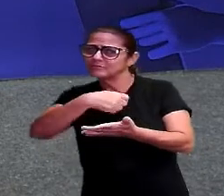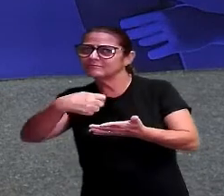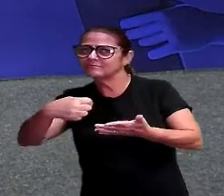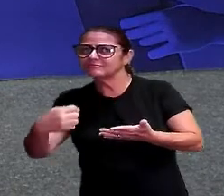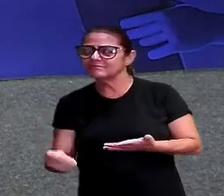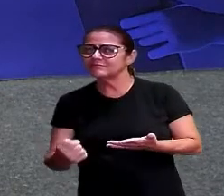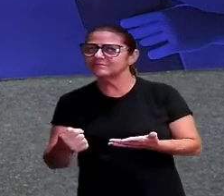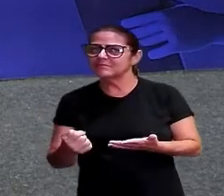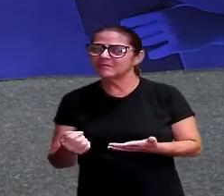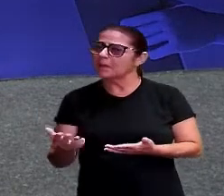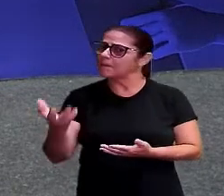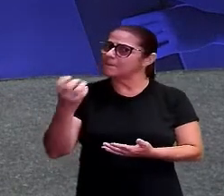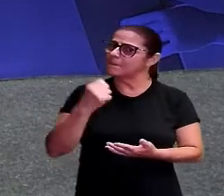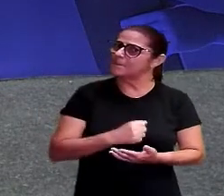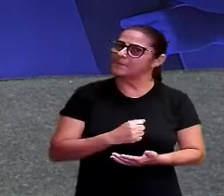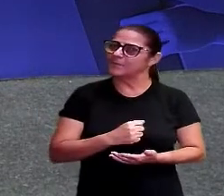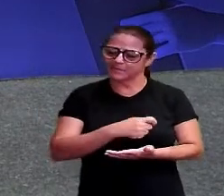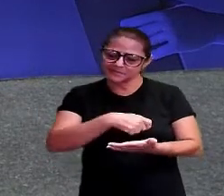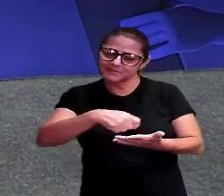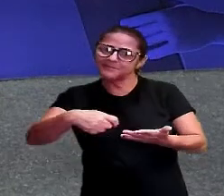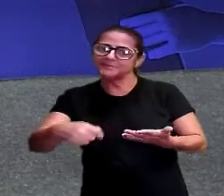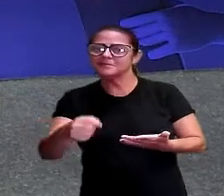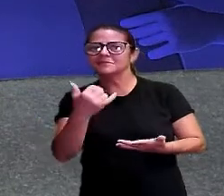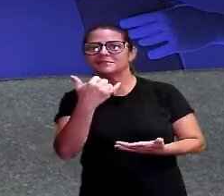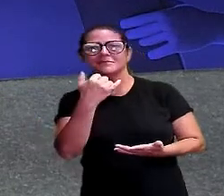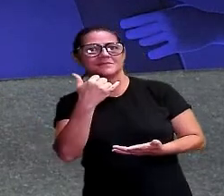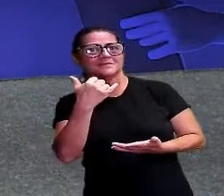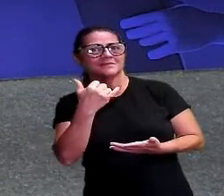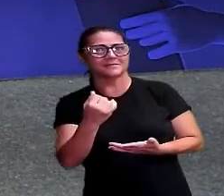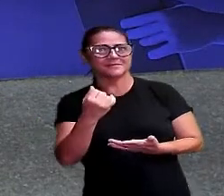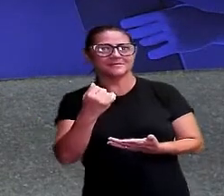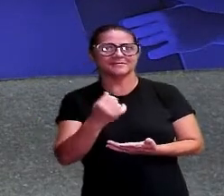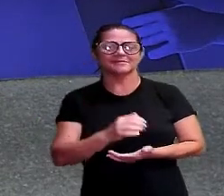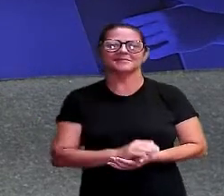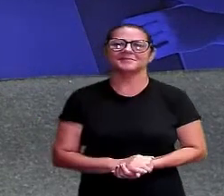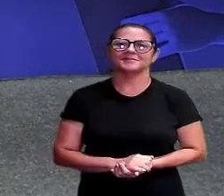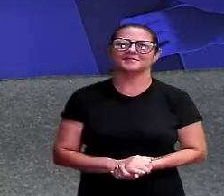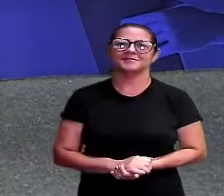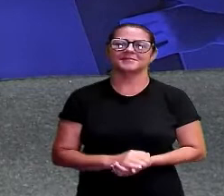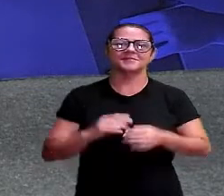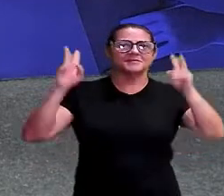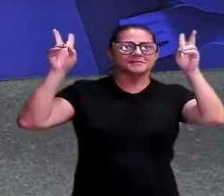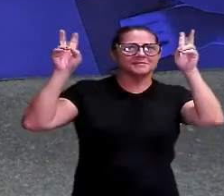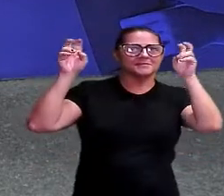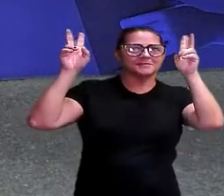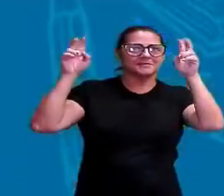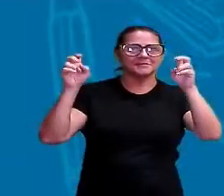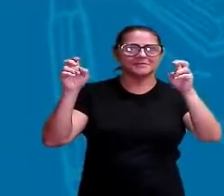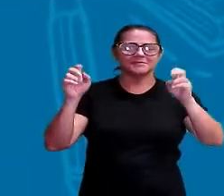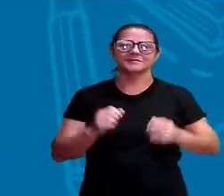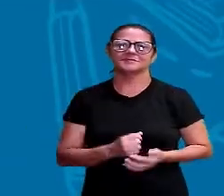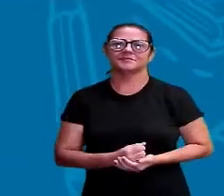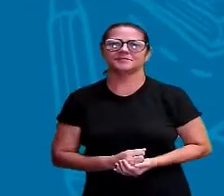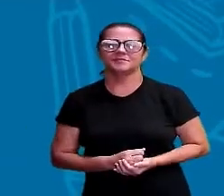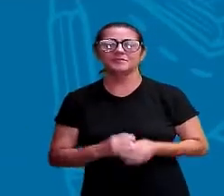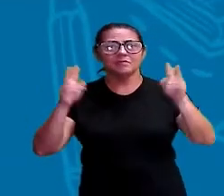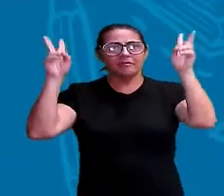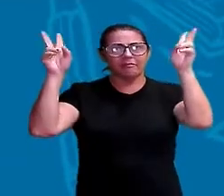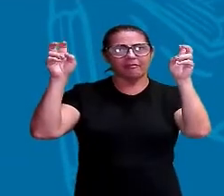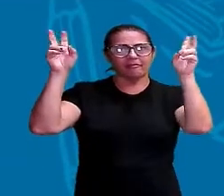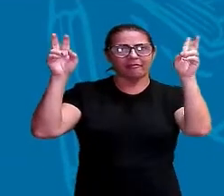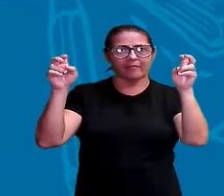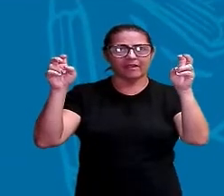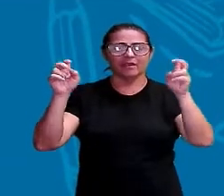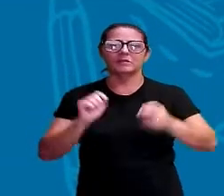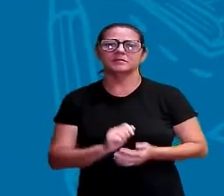Então, caderninho organizado, caneta em mãos e vamos para o tema de hoje. Bom, tema de hoje